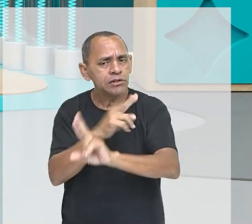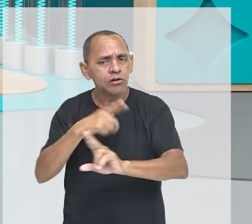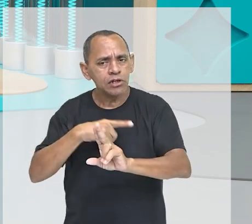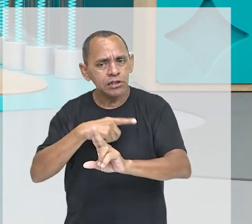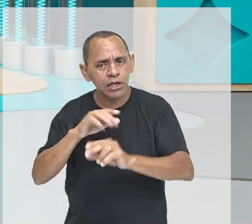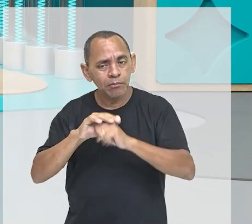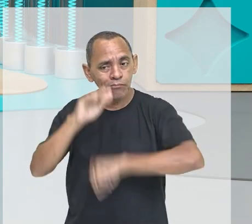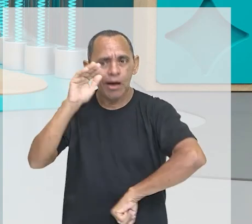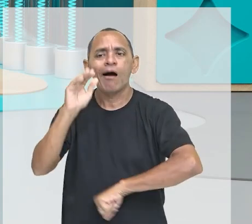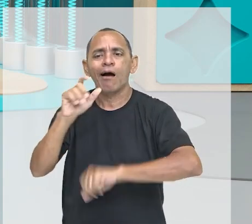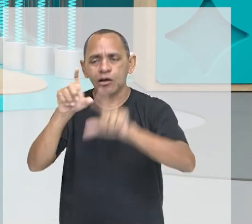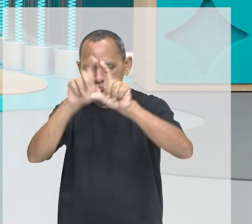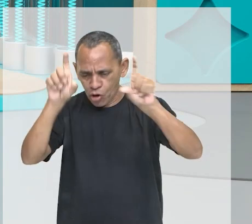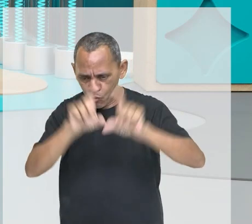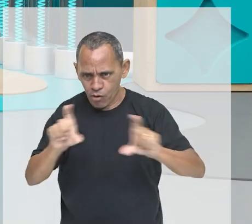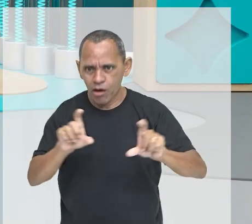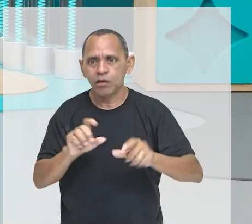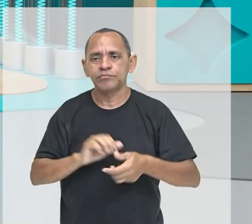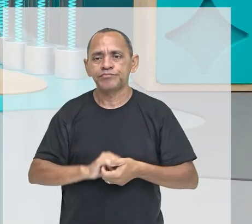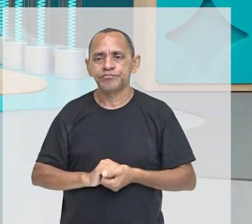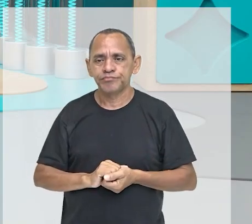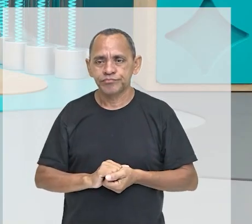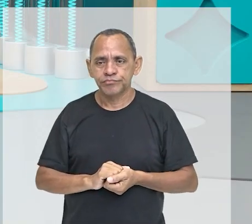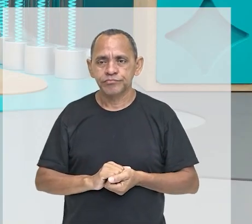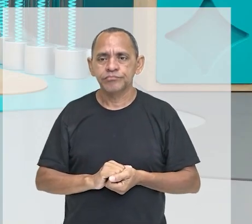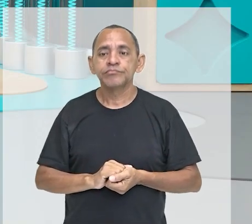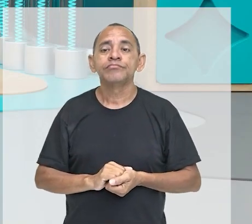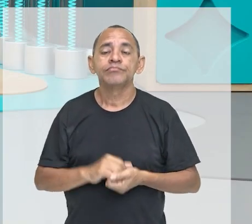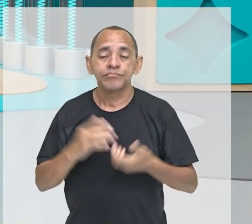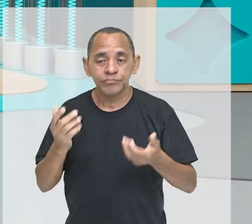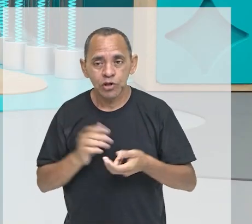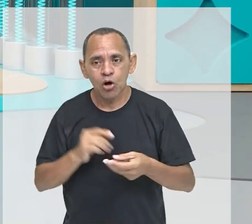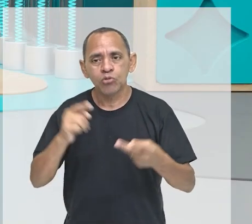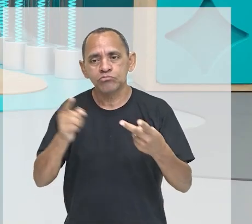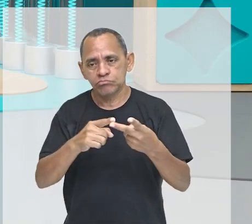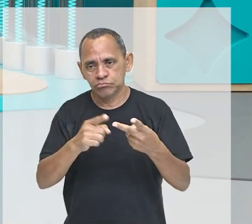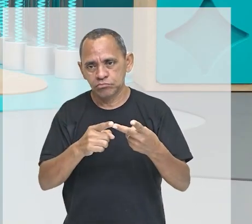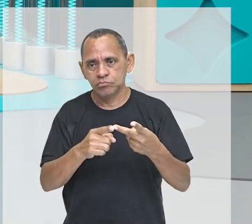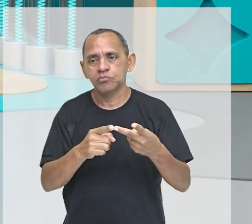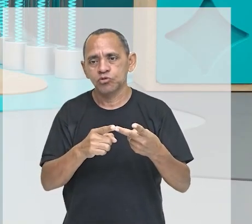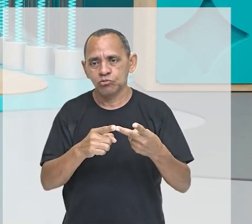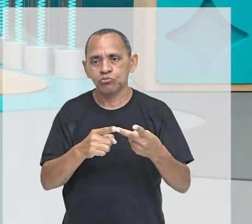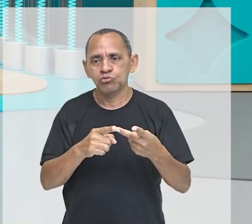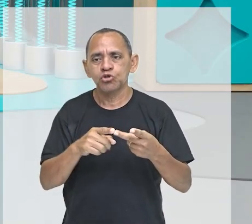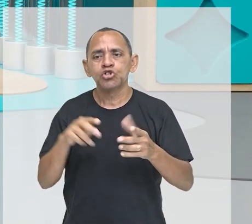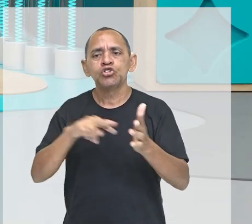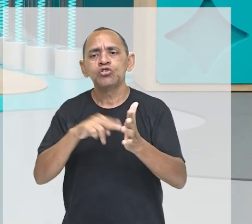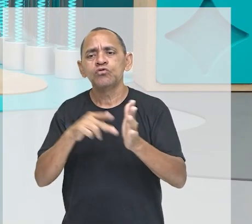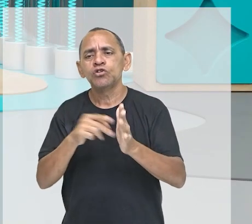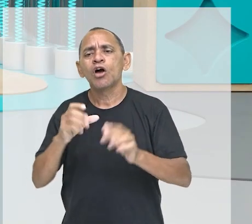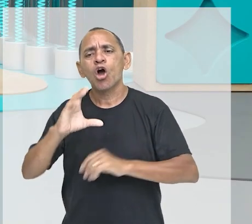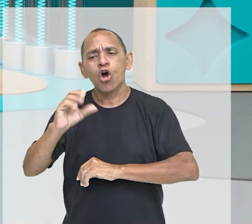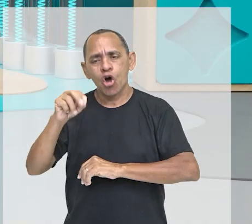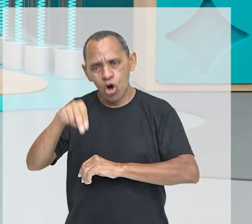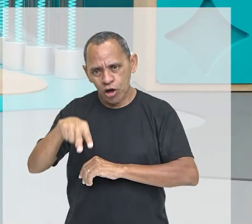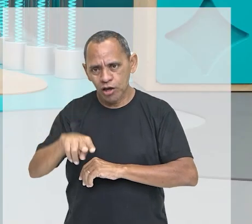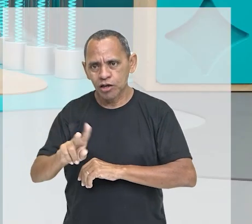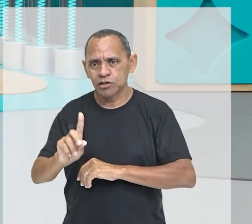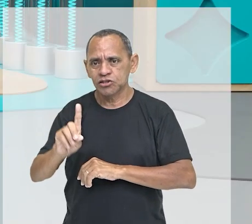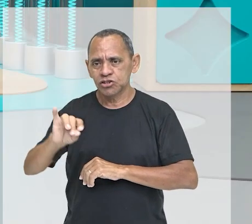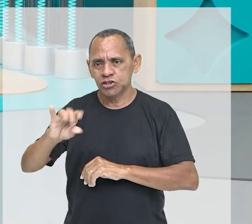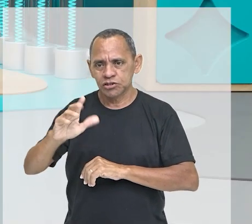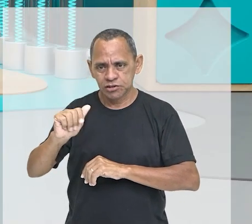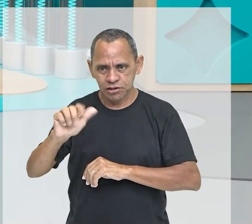entre mais de uma oração. A condicional, ela indica que ela tem uma condição para que a outra oração, que seria uma espécie